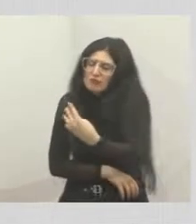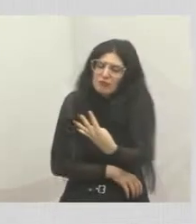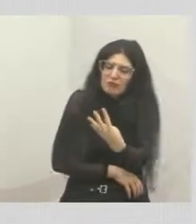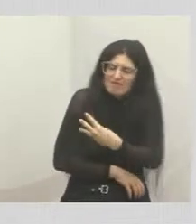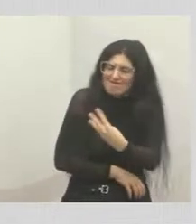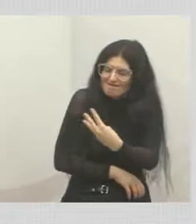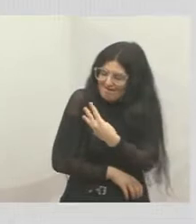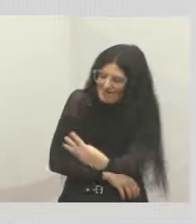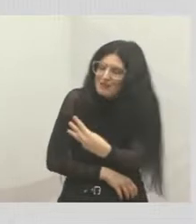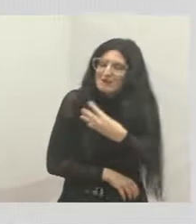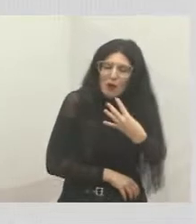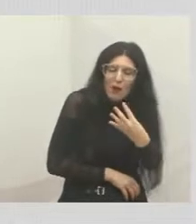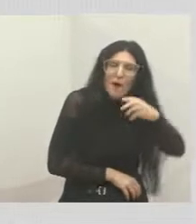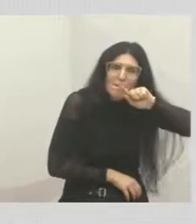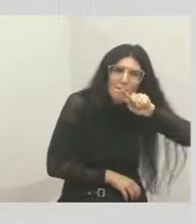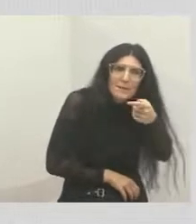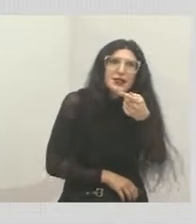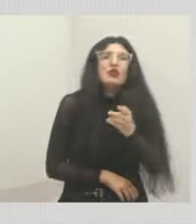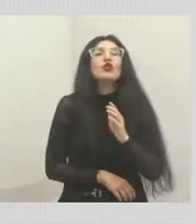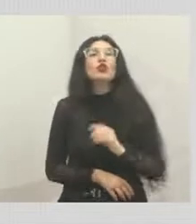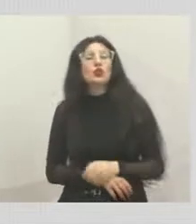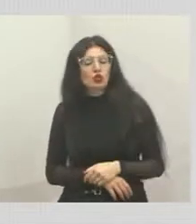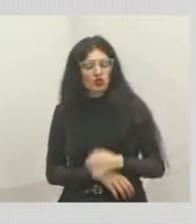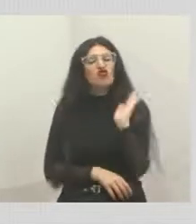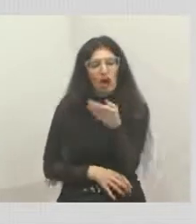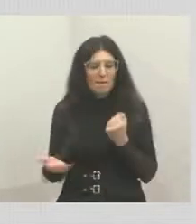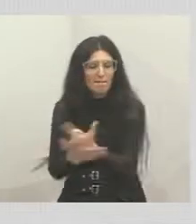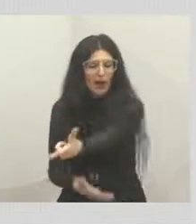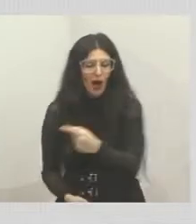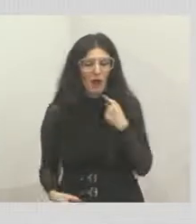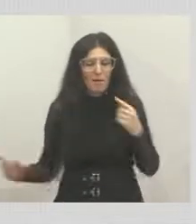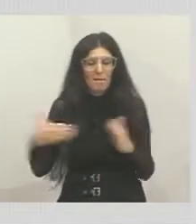40.134.000 e já liquidado até o segundo quadrimestre,